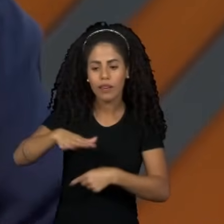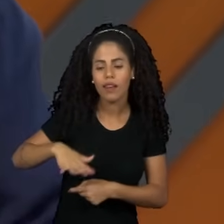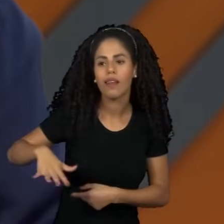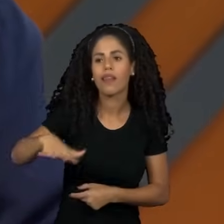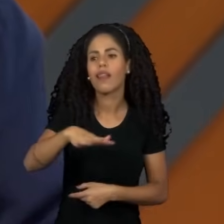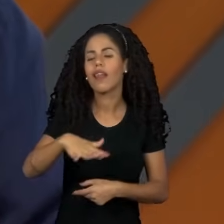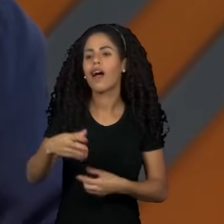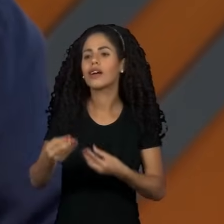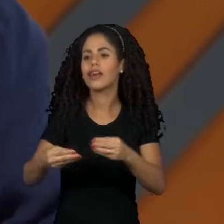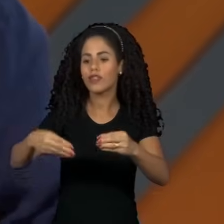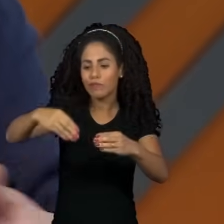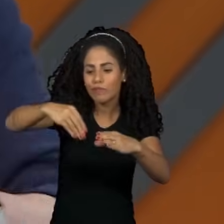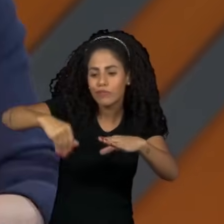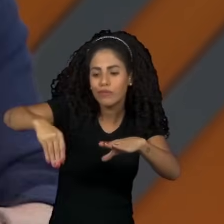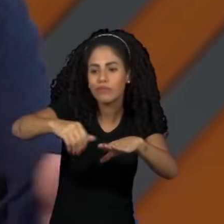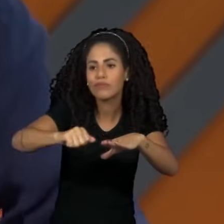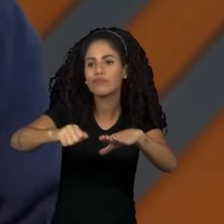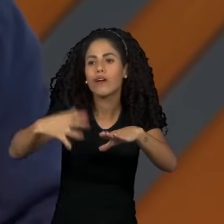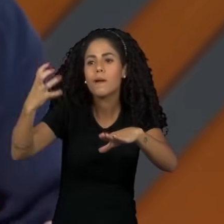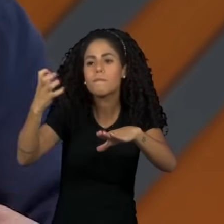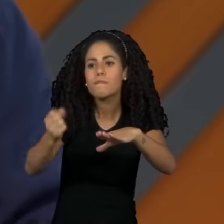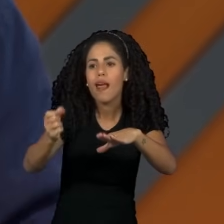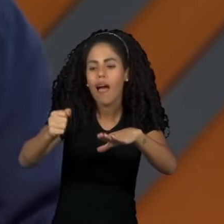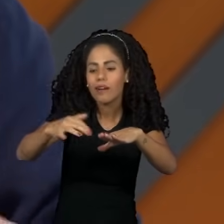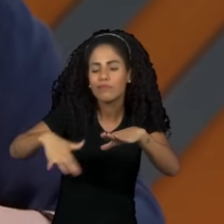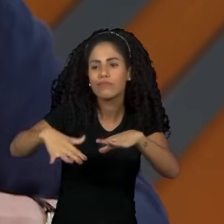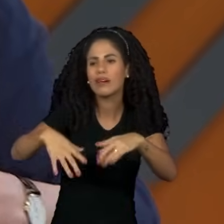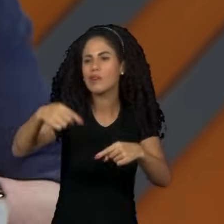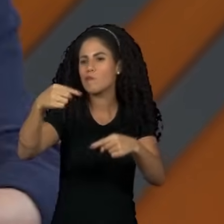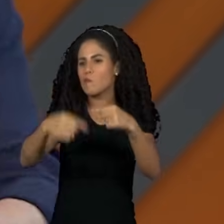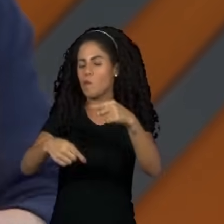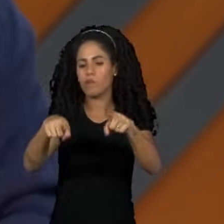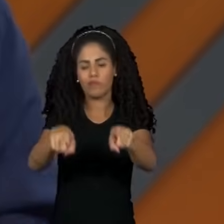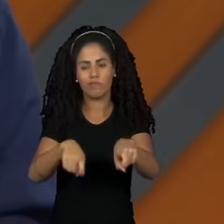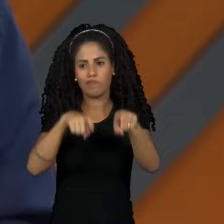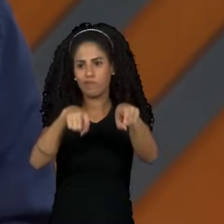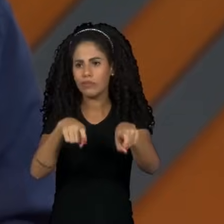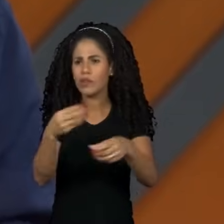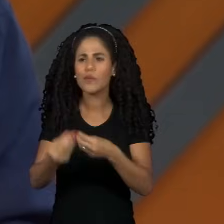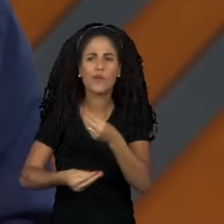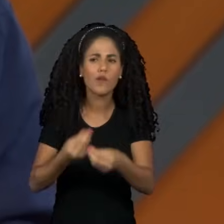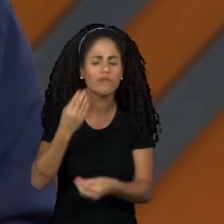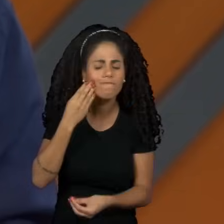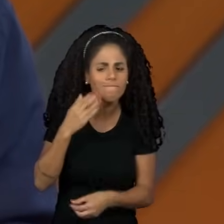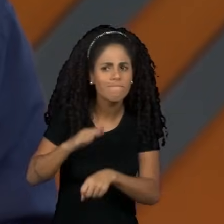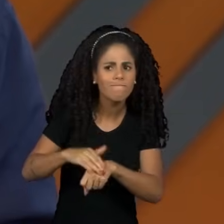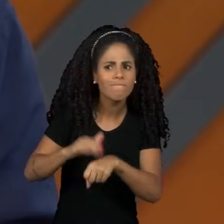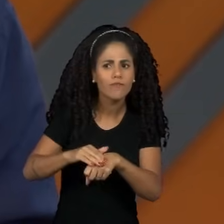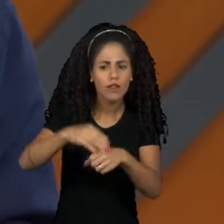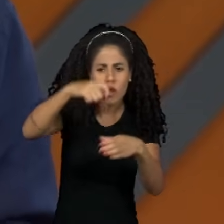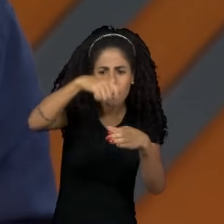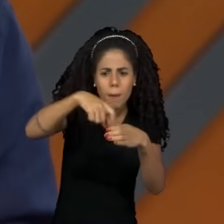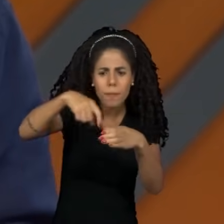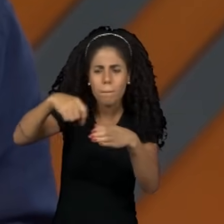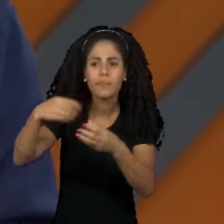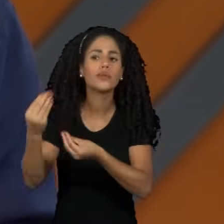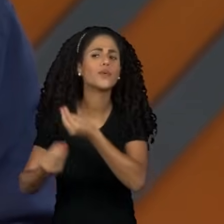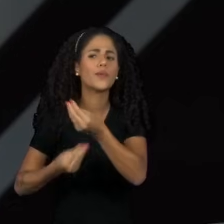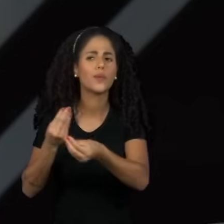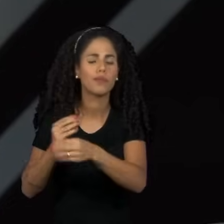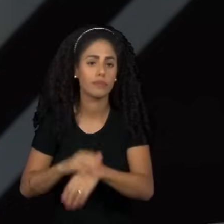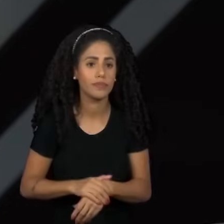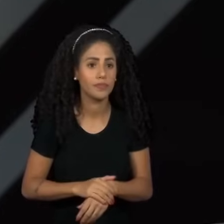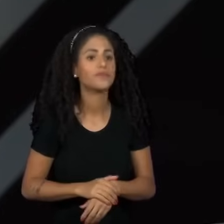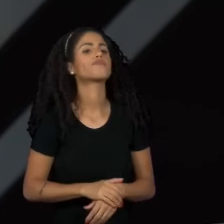terra branca, terra pura, que você teria, então, que ali desenvolver a plantação. Como é que é?